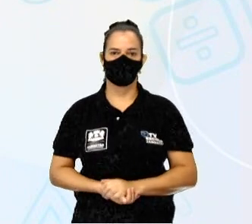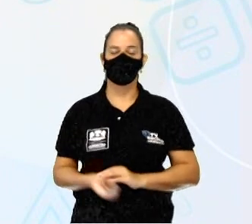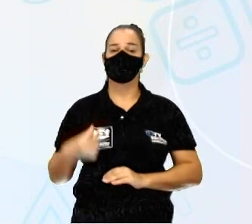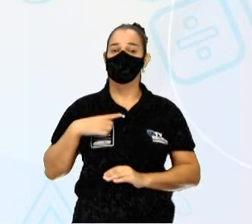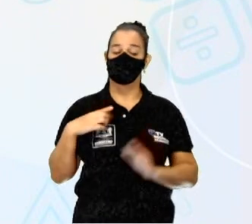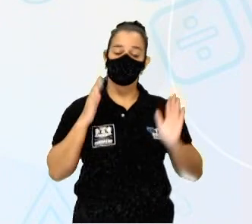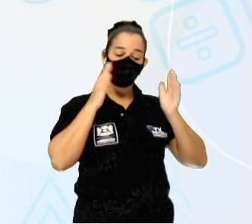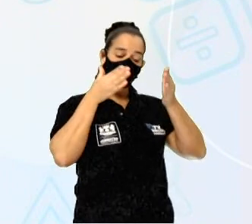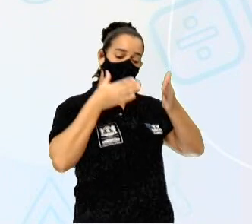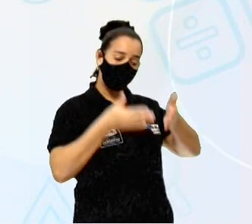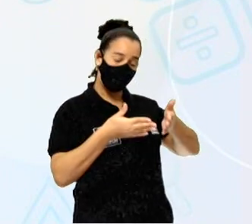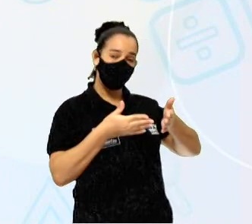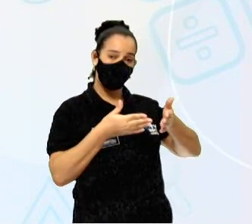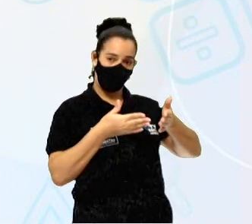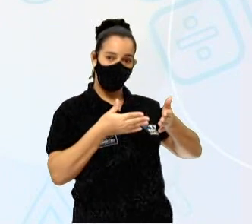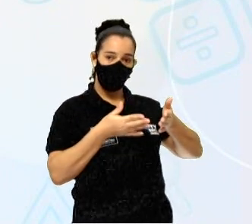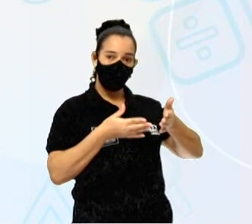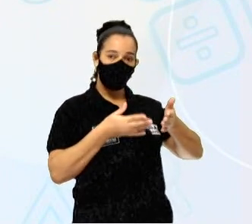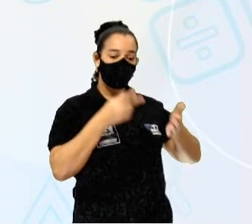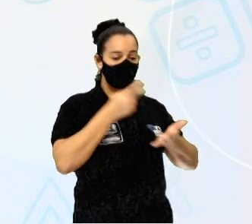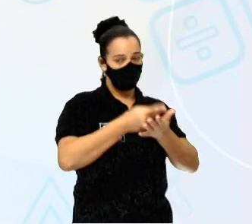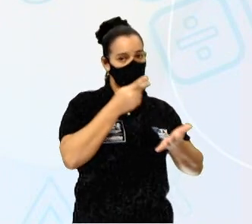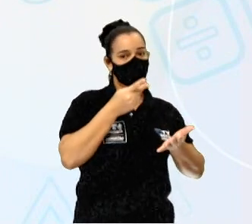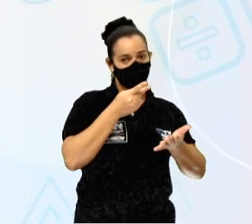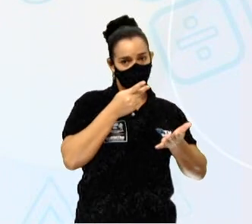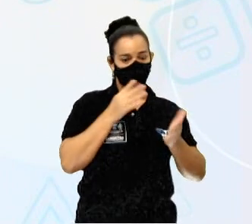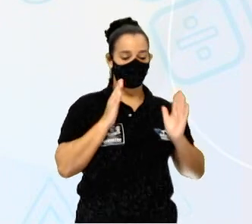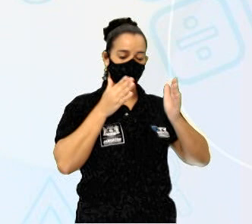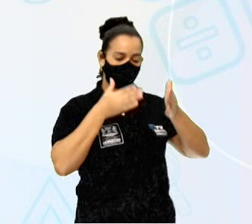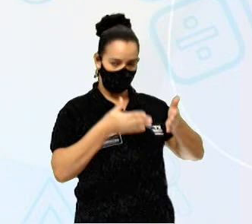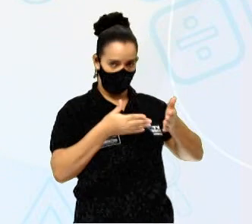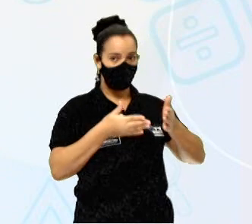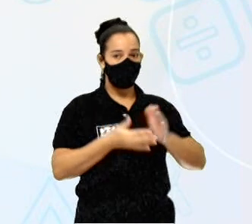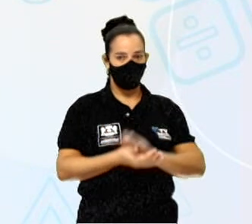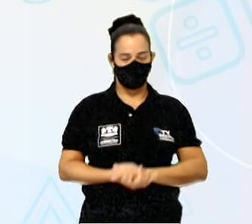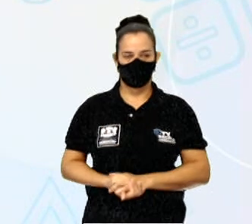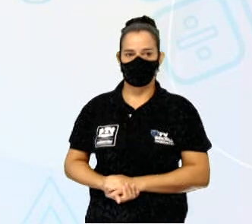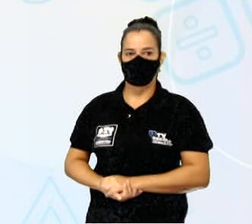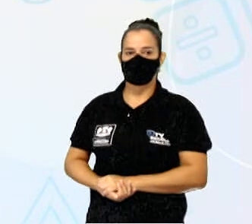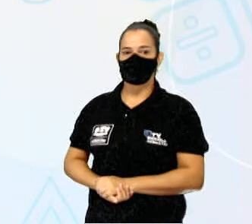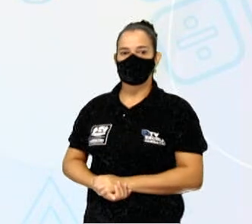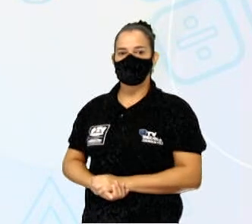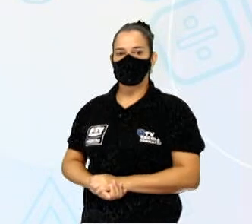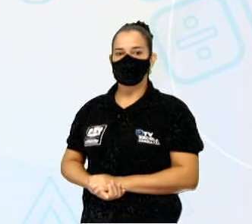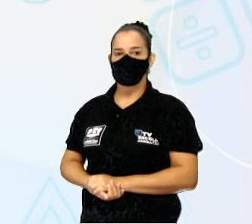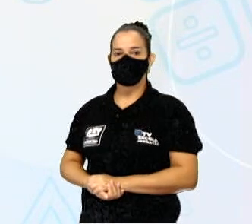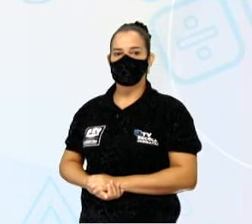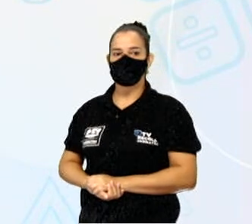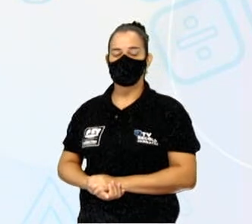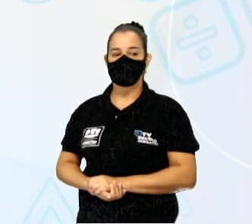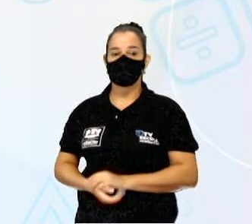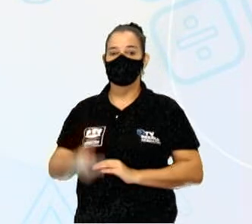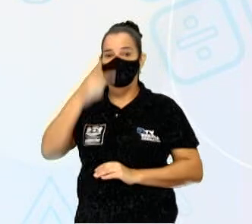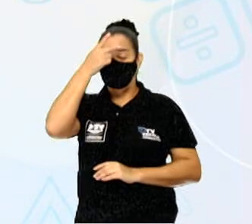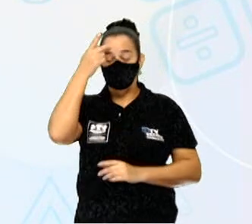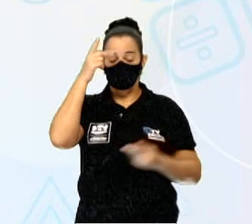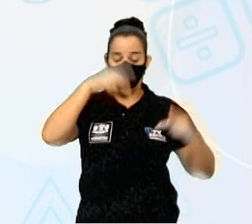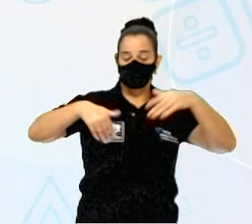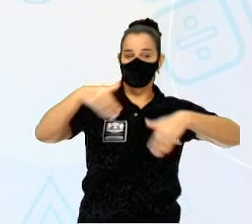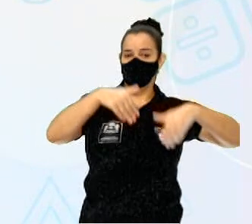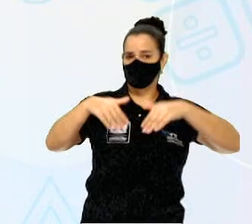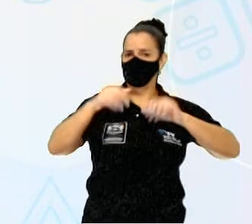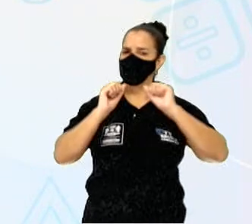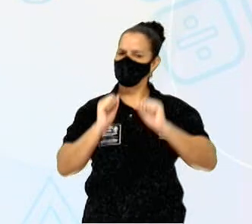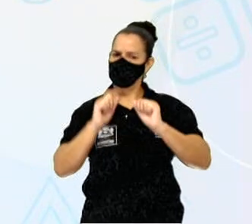Tem um foco em um fato ou determinado acontecimento. Os personagens podem